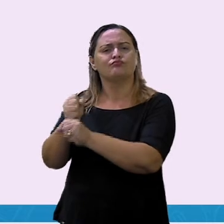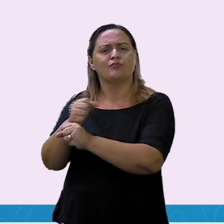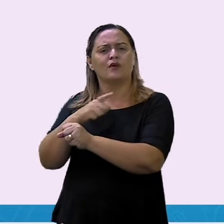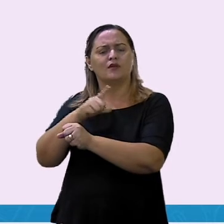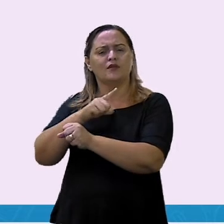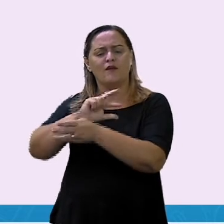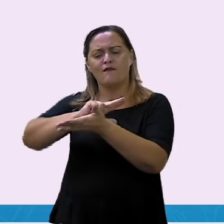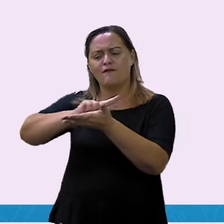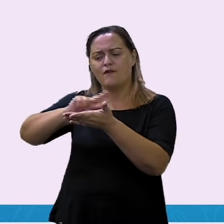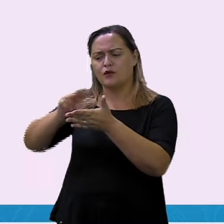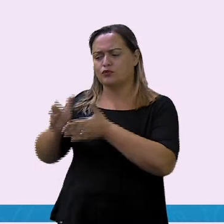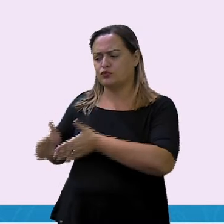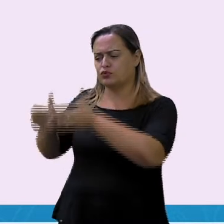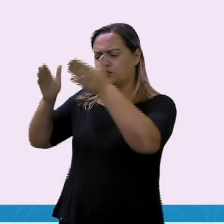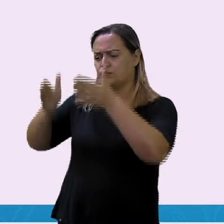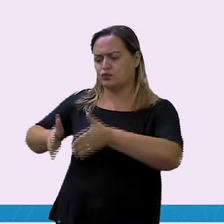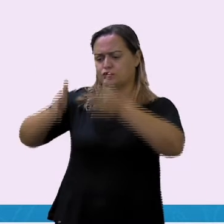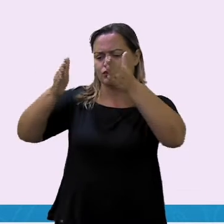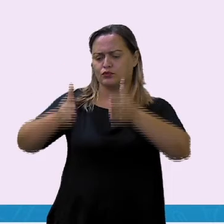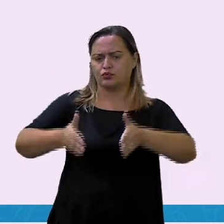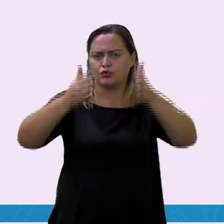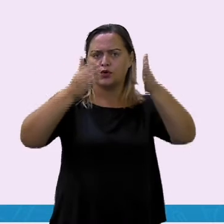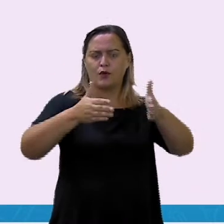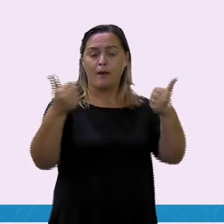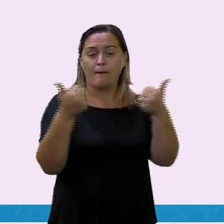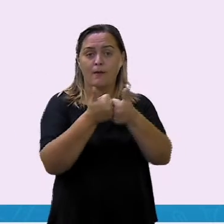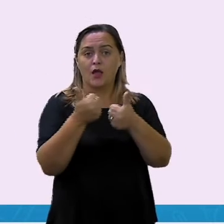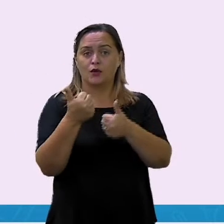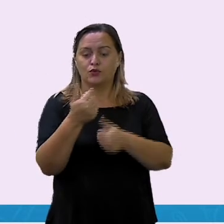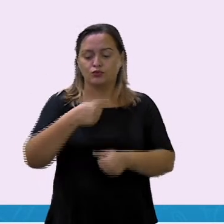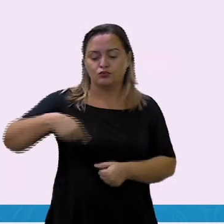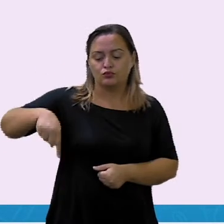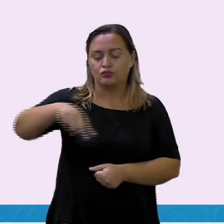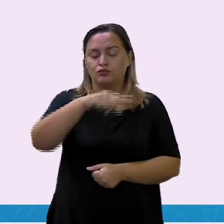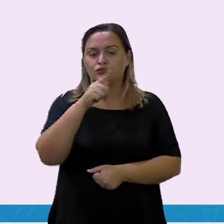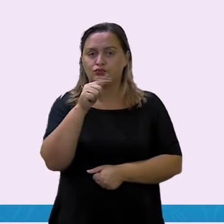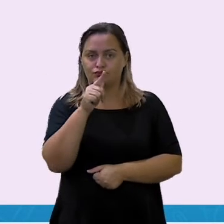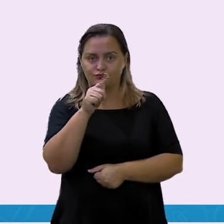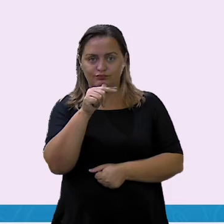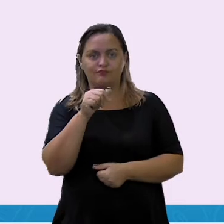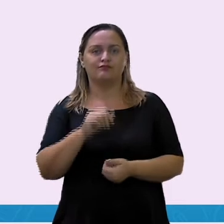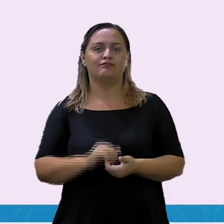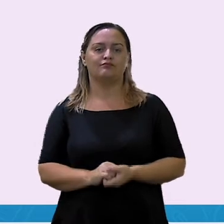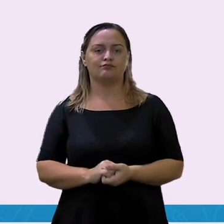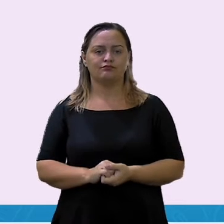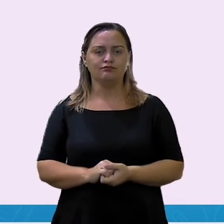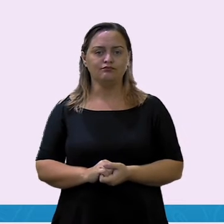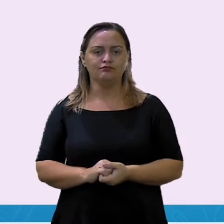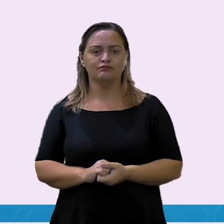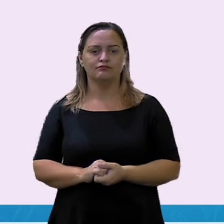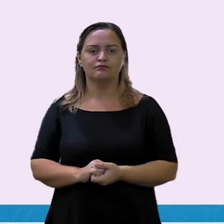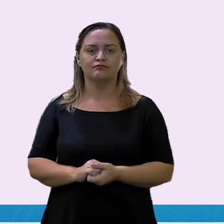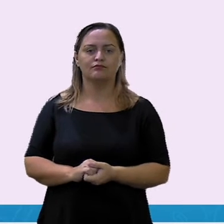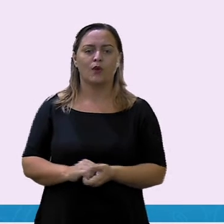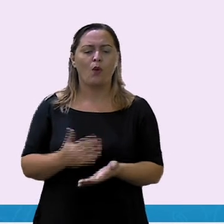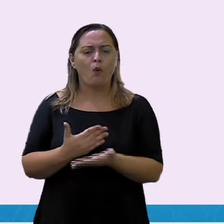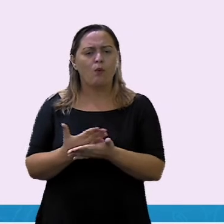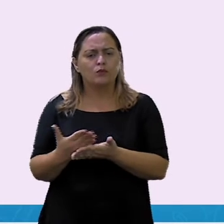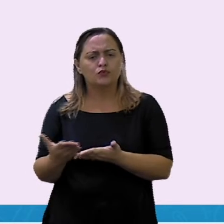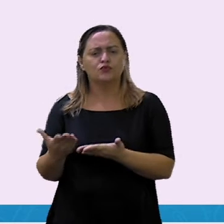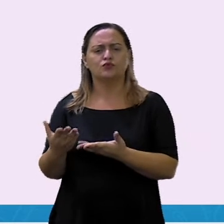de um lago artificial. Inicialmente, o projeto idealizado entre 1942 e